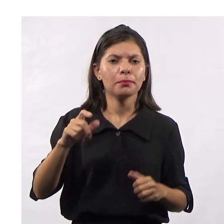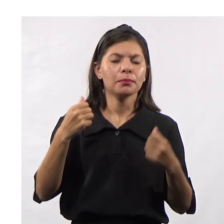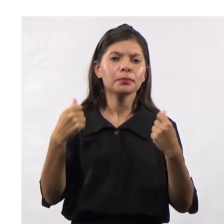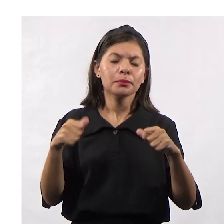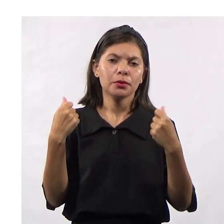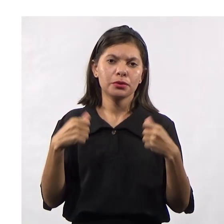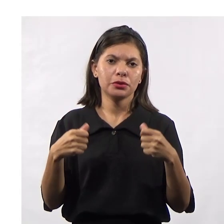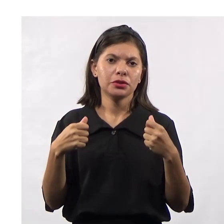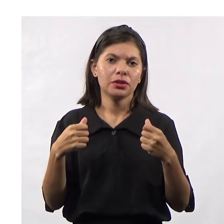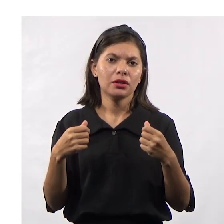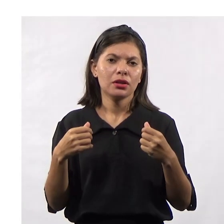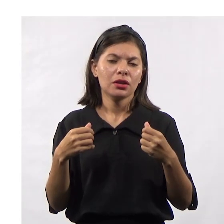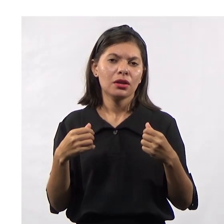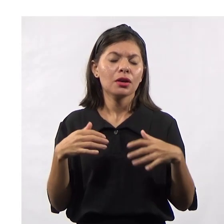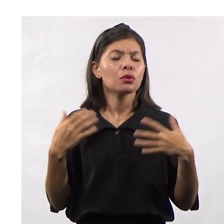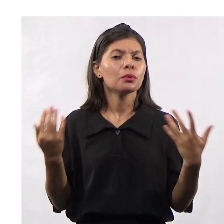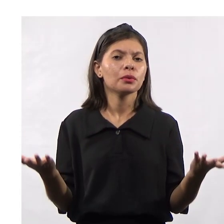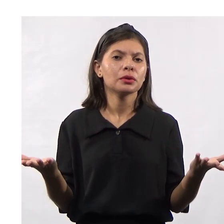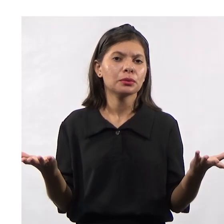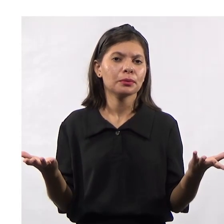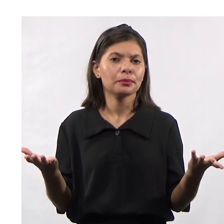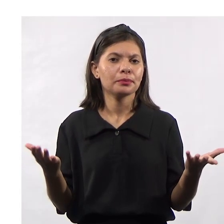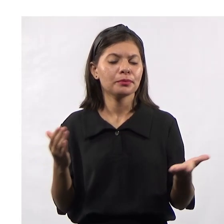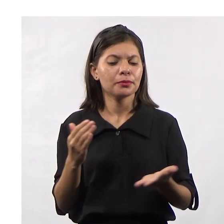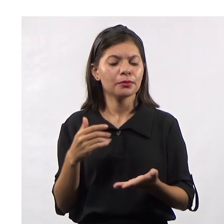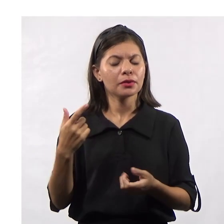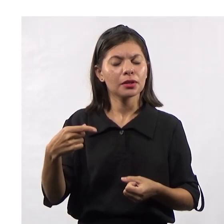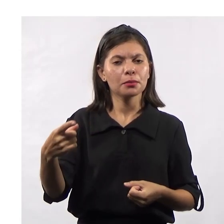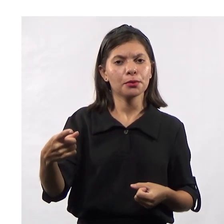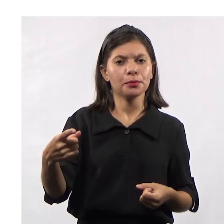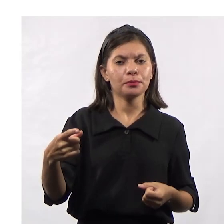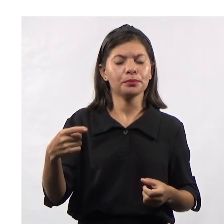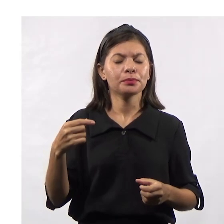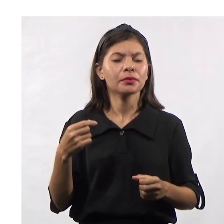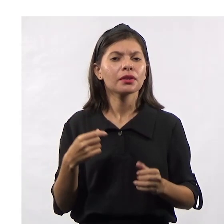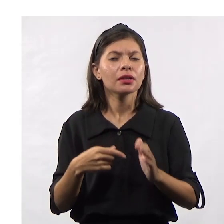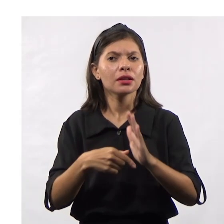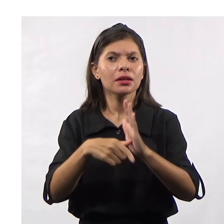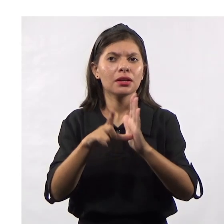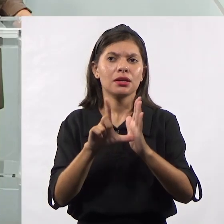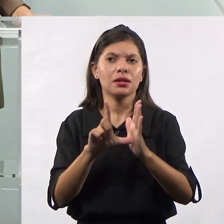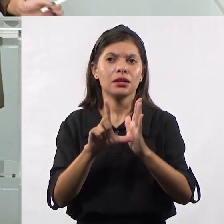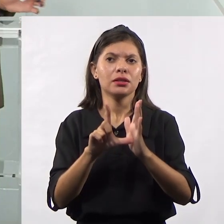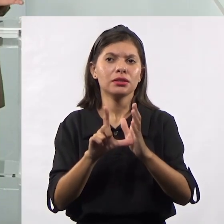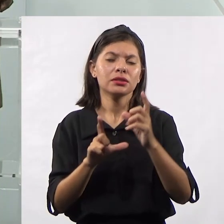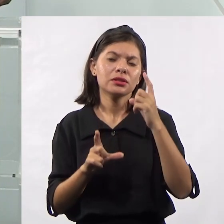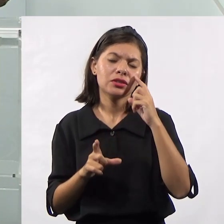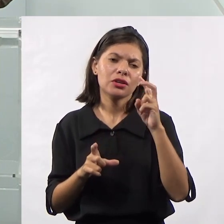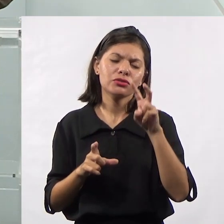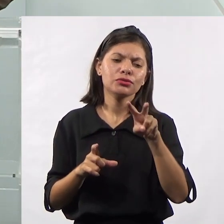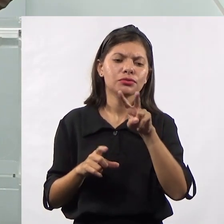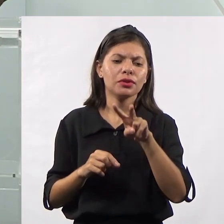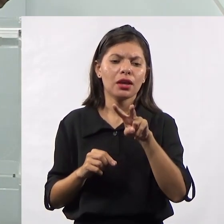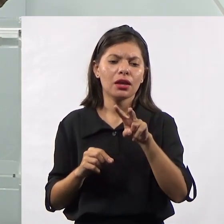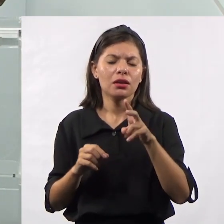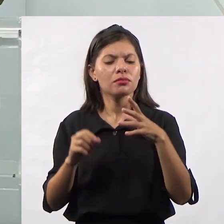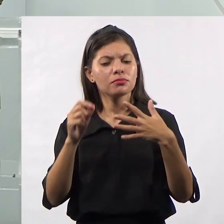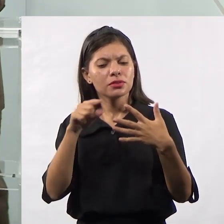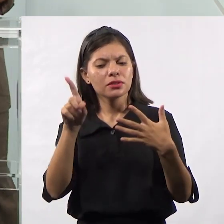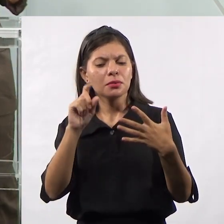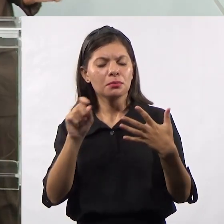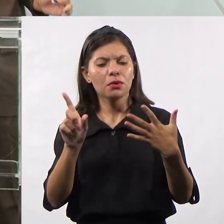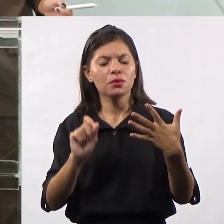Vamos ver daqui a pouco quando que ele pode recorrer. Antes da gente ver só essa hipótese do